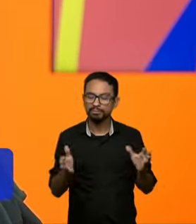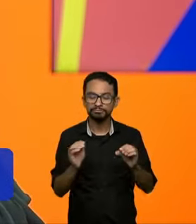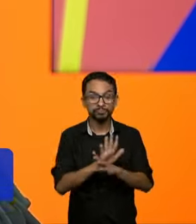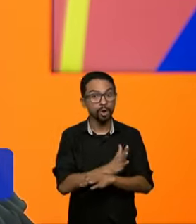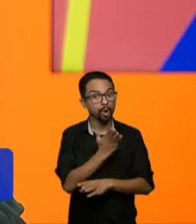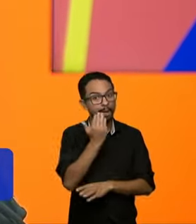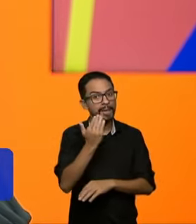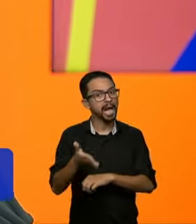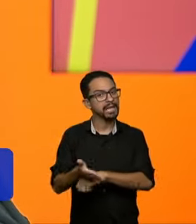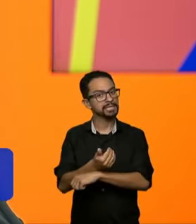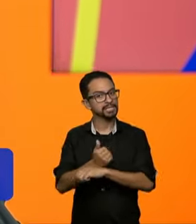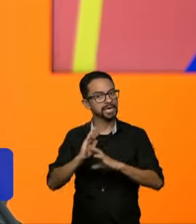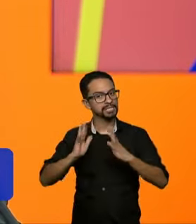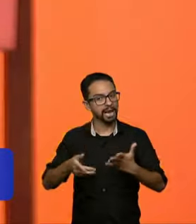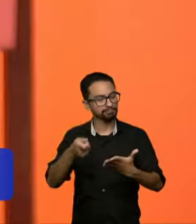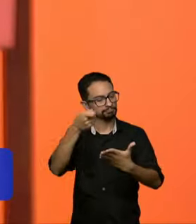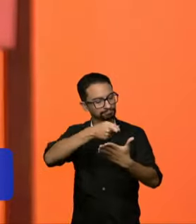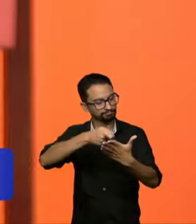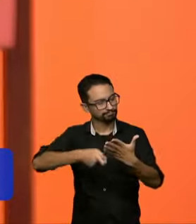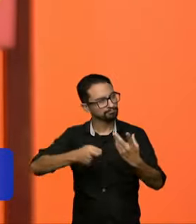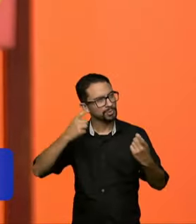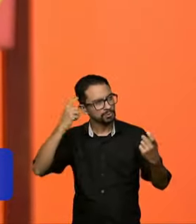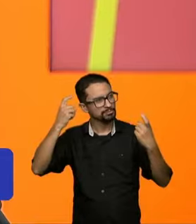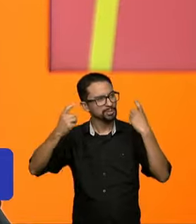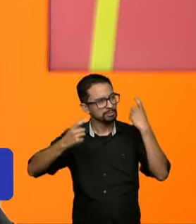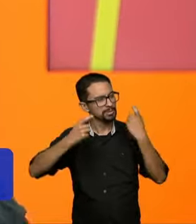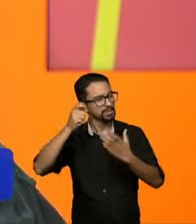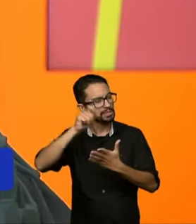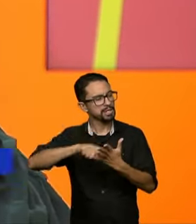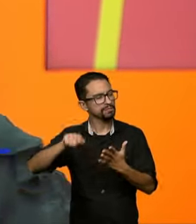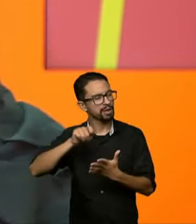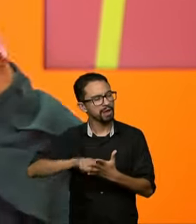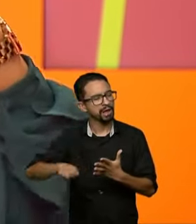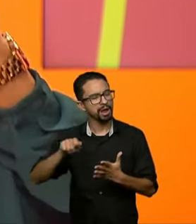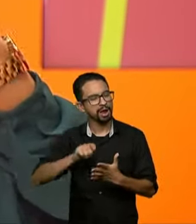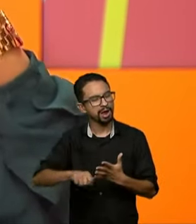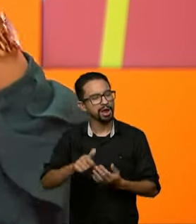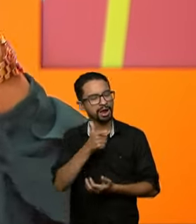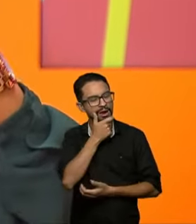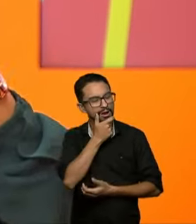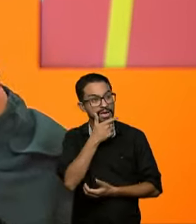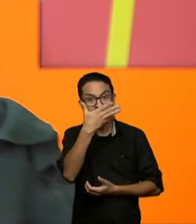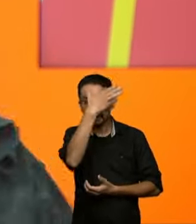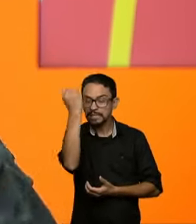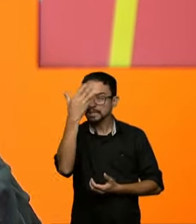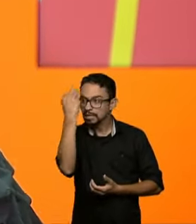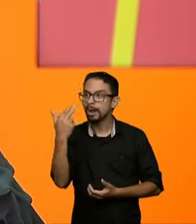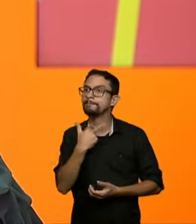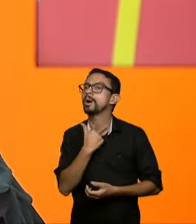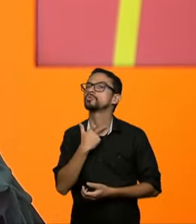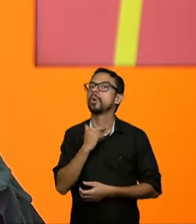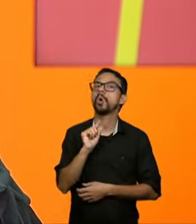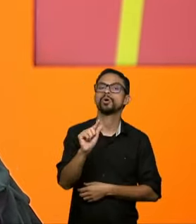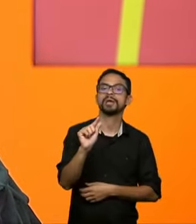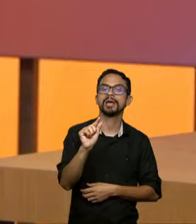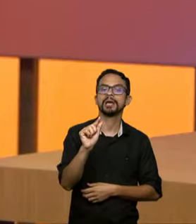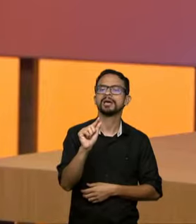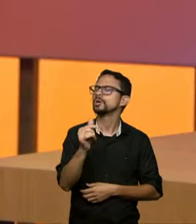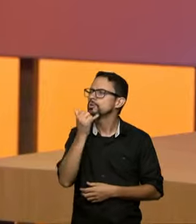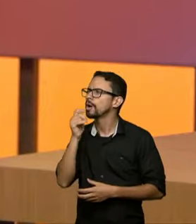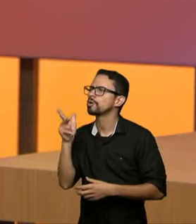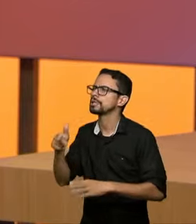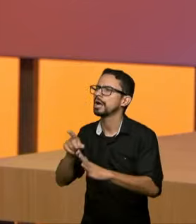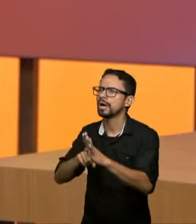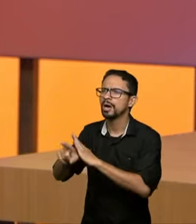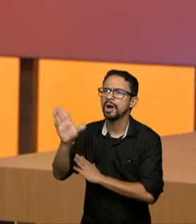que anotar preocupações, né? Tudo que eu ficar, eu não posso esquecer, eu não posso esquecer. O que, que eu não posso esquecer? Desculpa eu te interromper, mas a